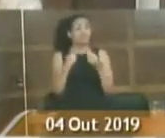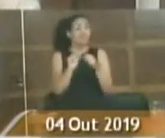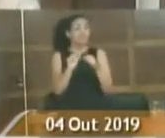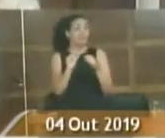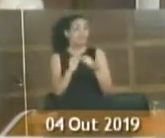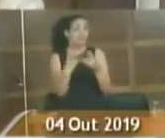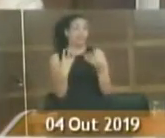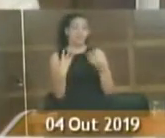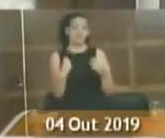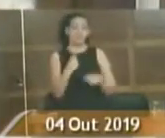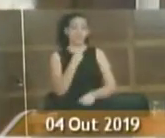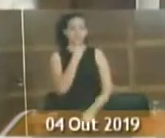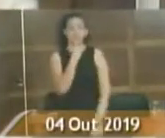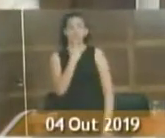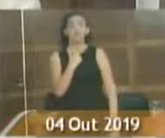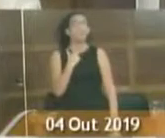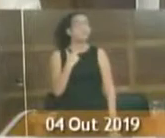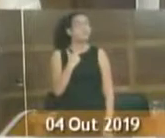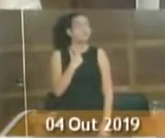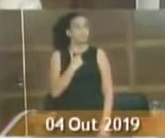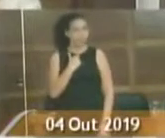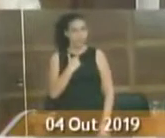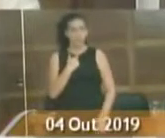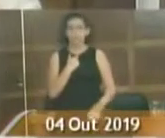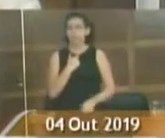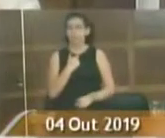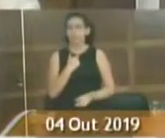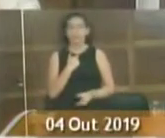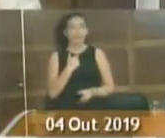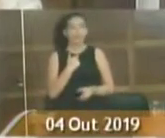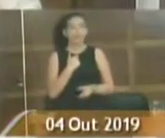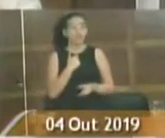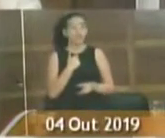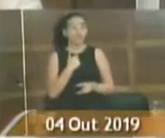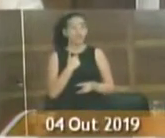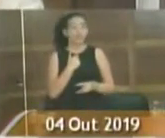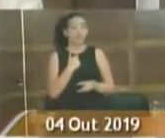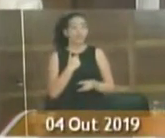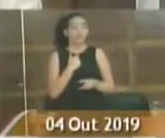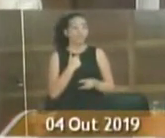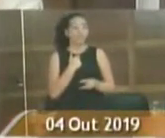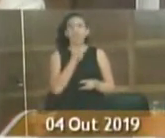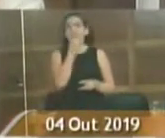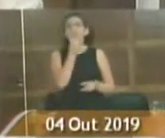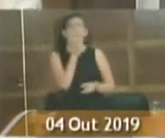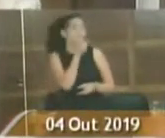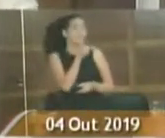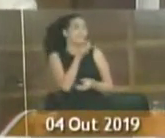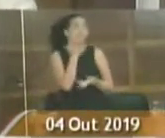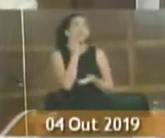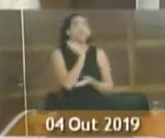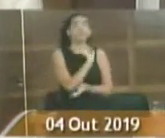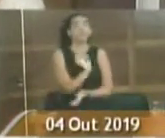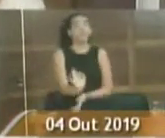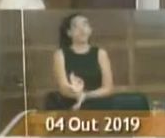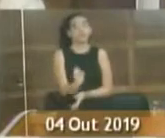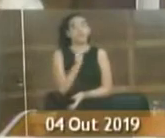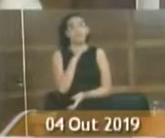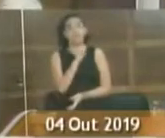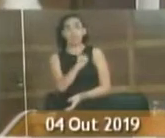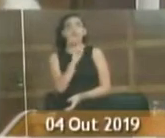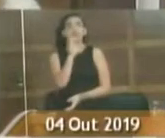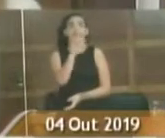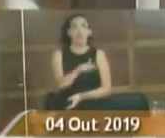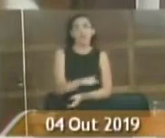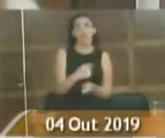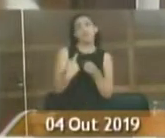exame, não pode tratar esse gato no escuro. Quando a tia fala no escuro, é sem fazer exame, porque nem